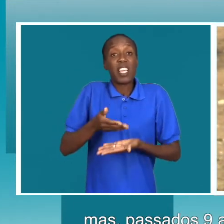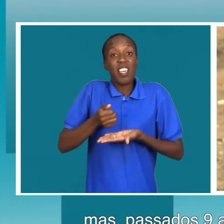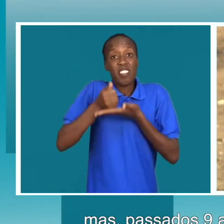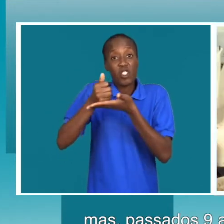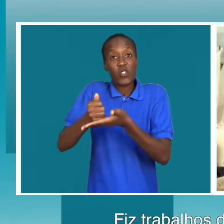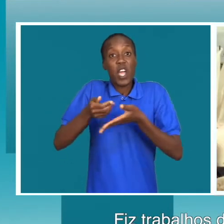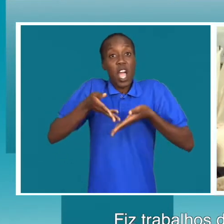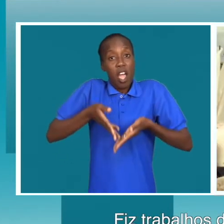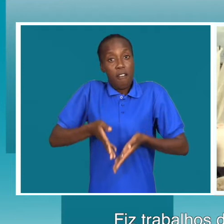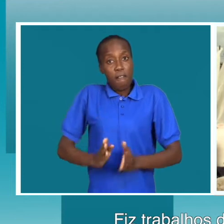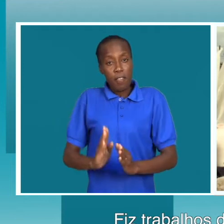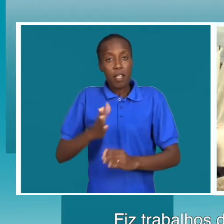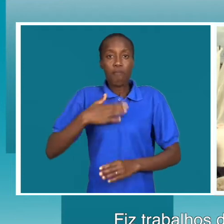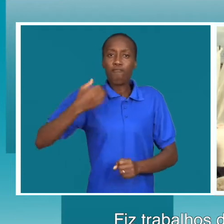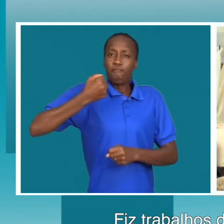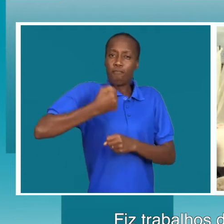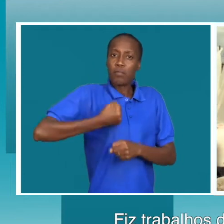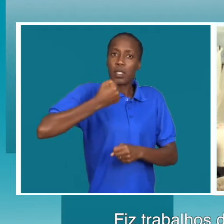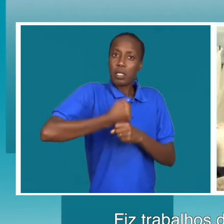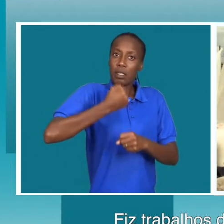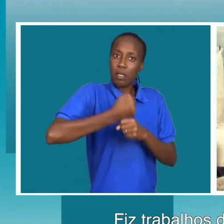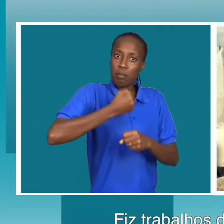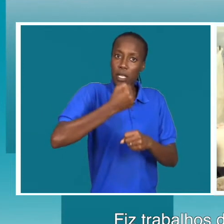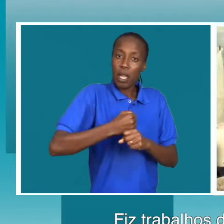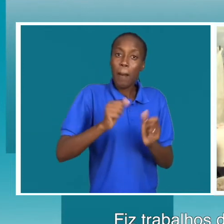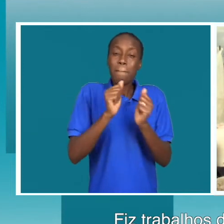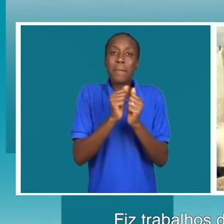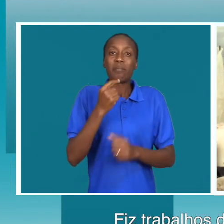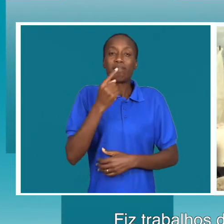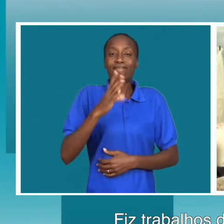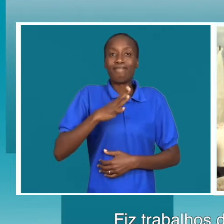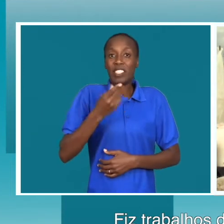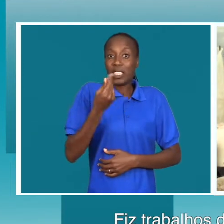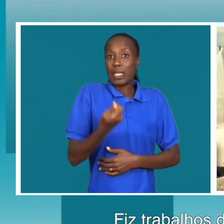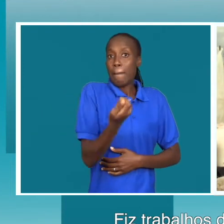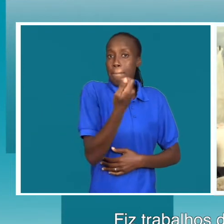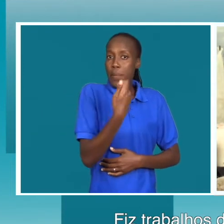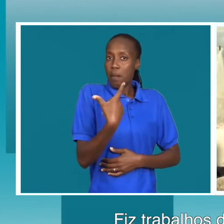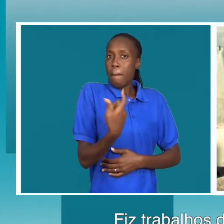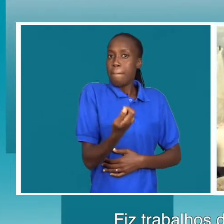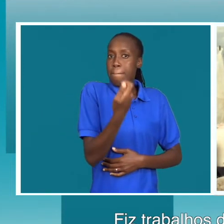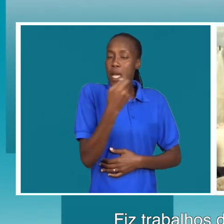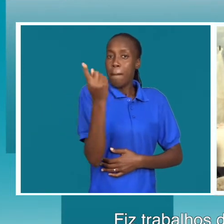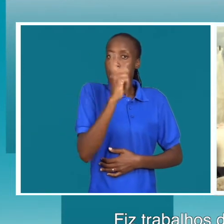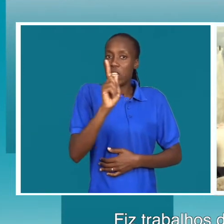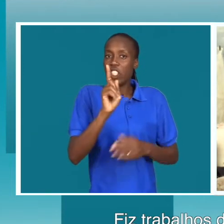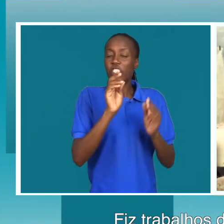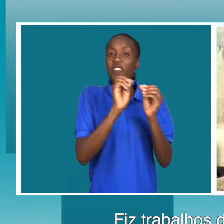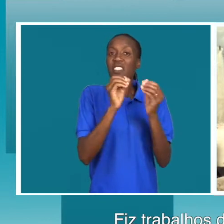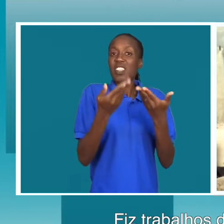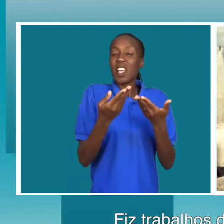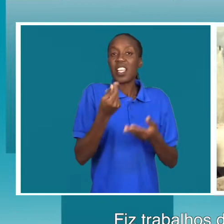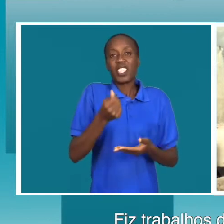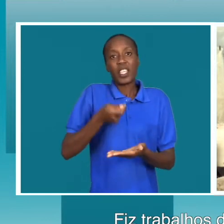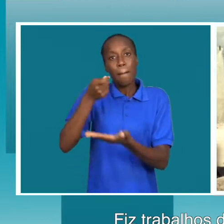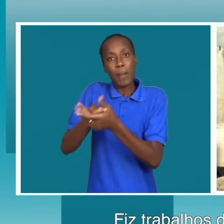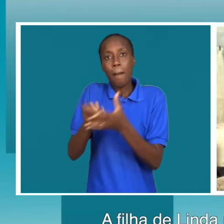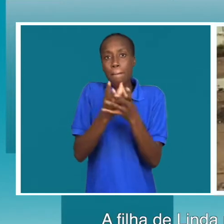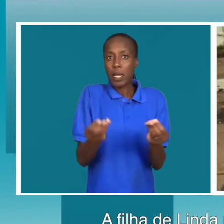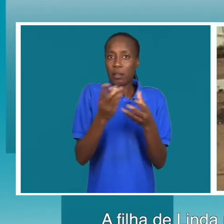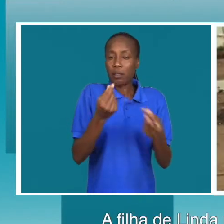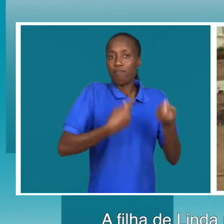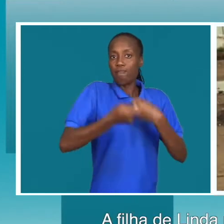a sua filha. Fui trabalhar num quintal. Logo comecei a levar aquele dinheiro aí, beber essas coisas, comecei